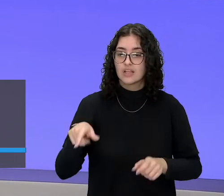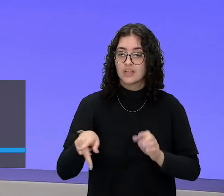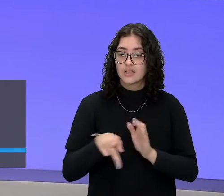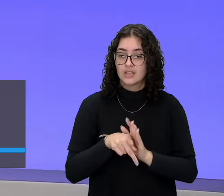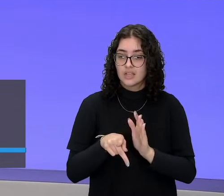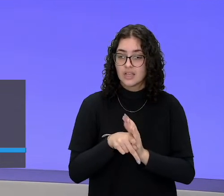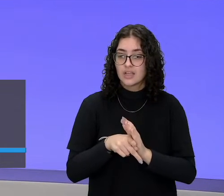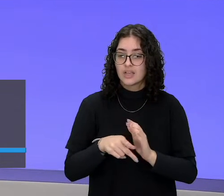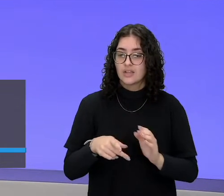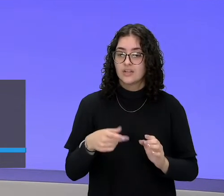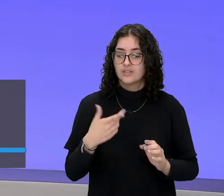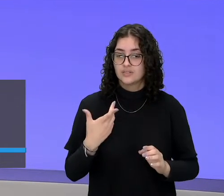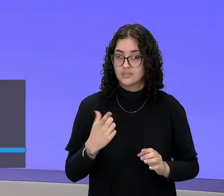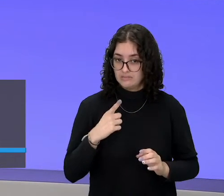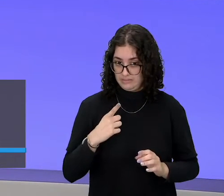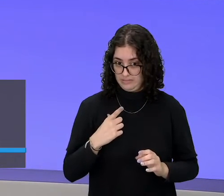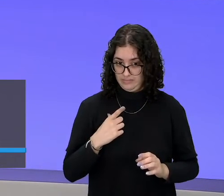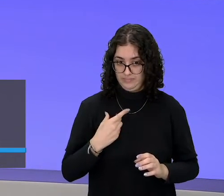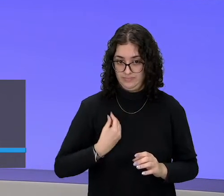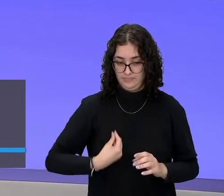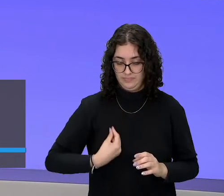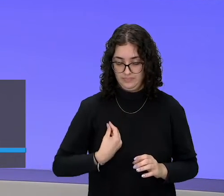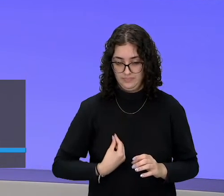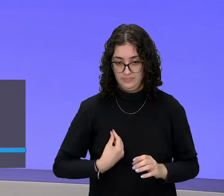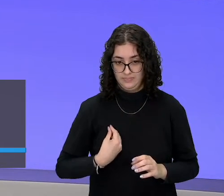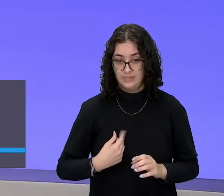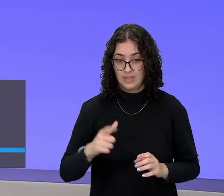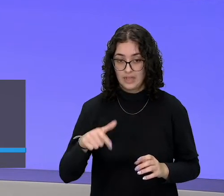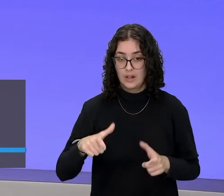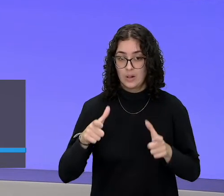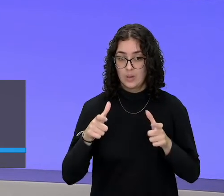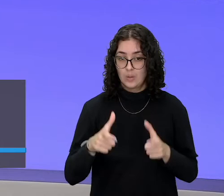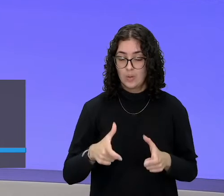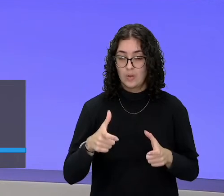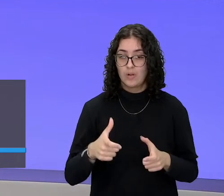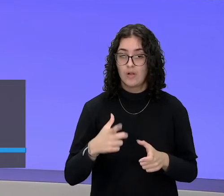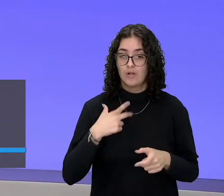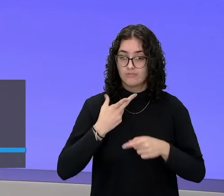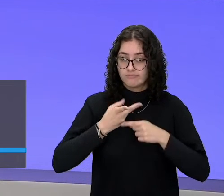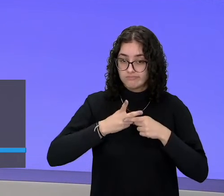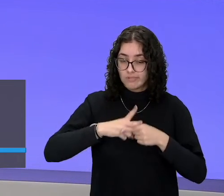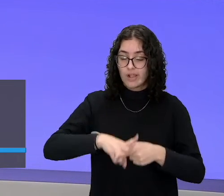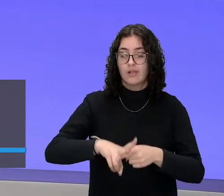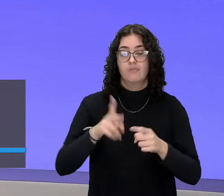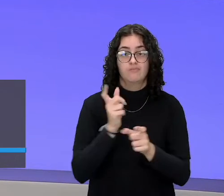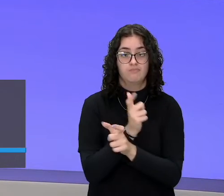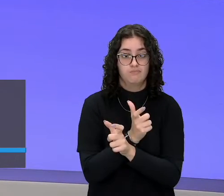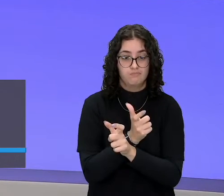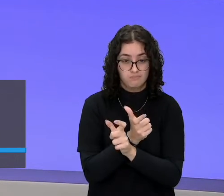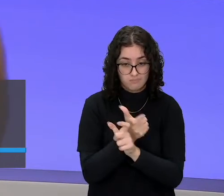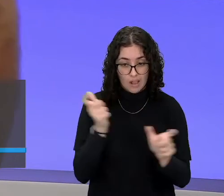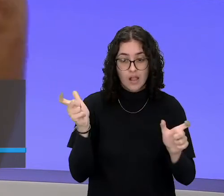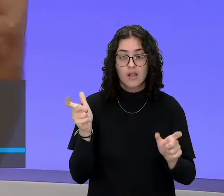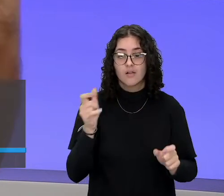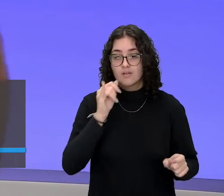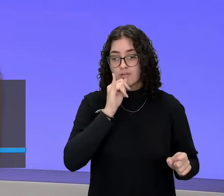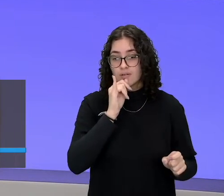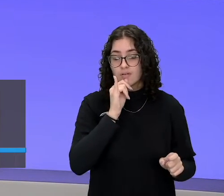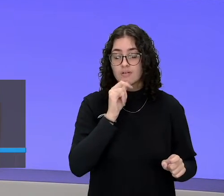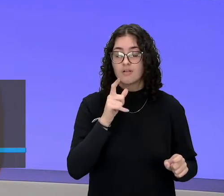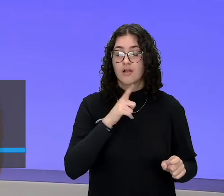quilombos existem, eles são locais onde há uma preservação muito maior. Então, se